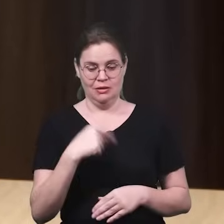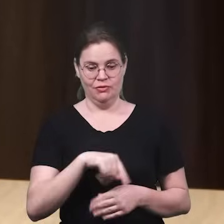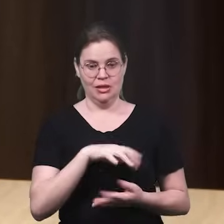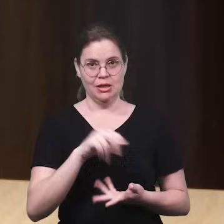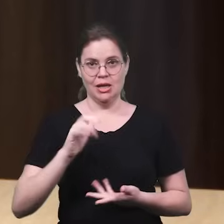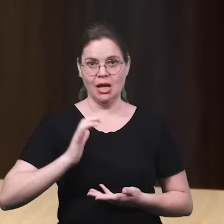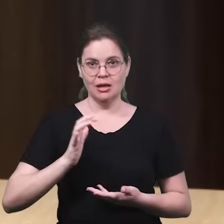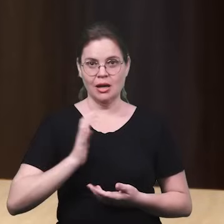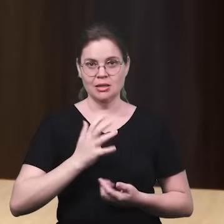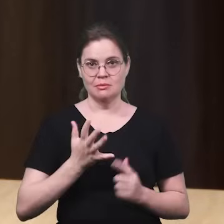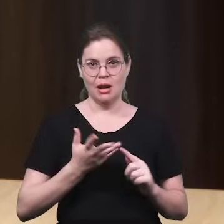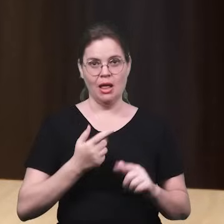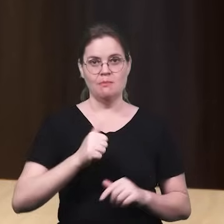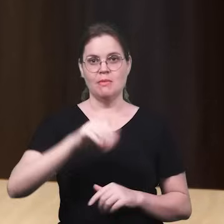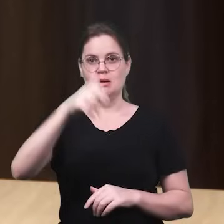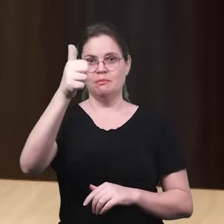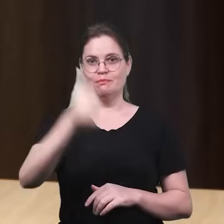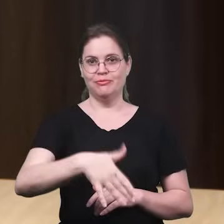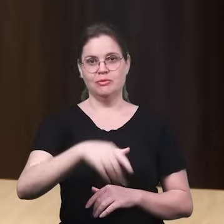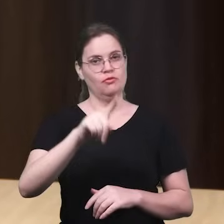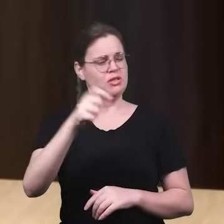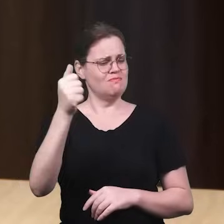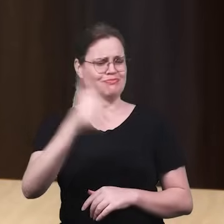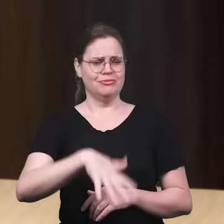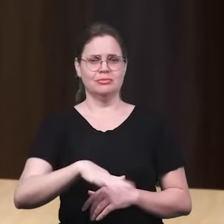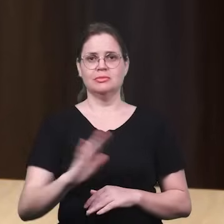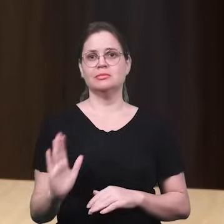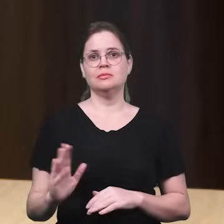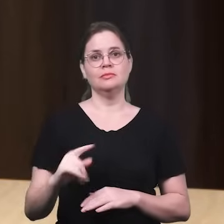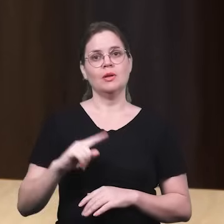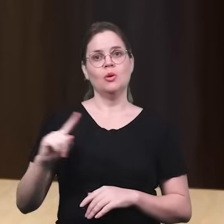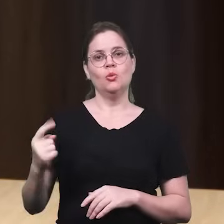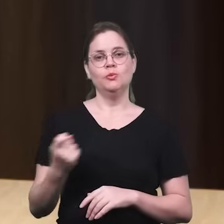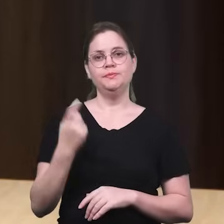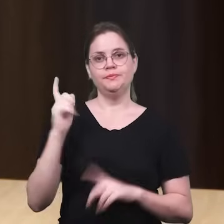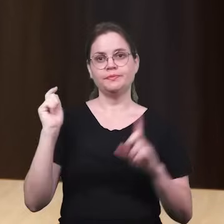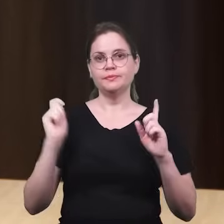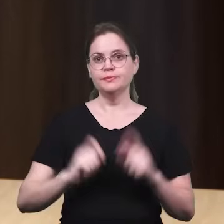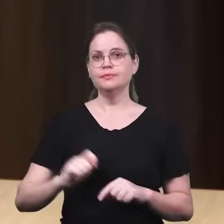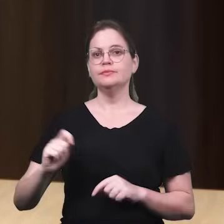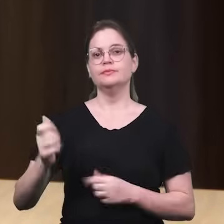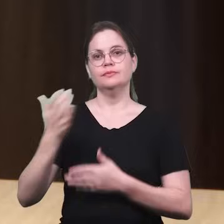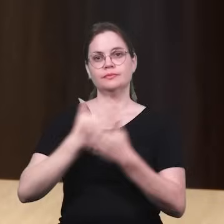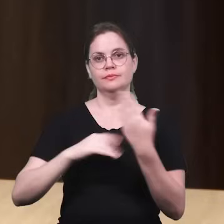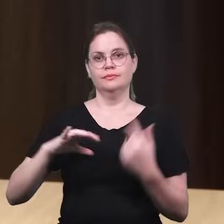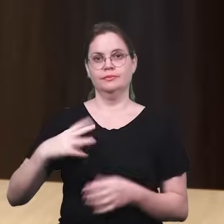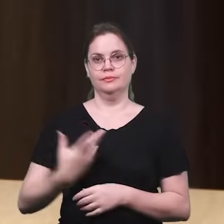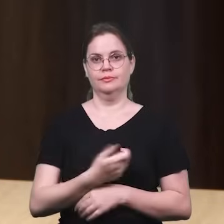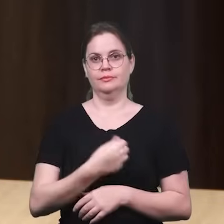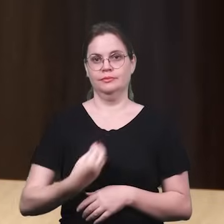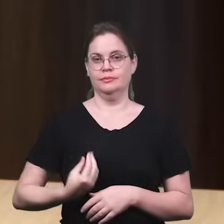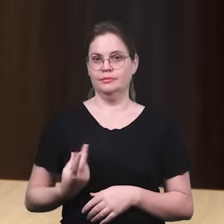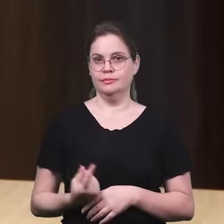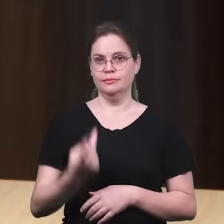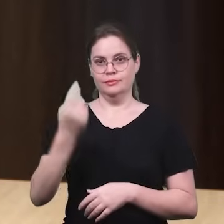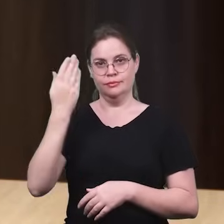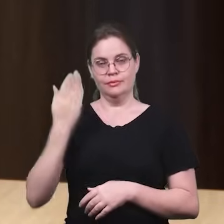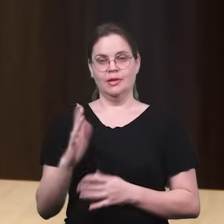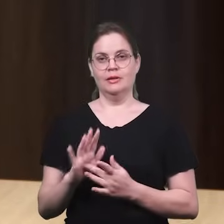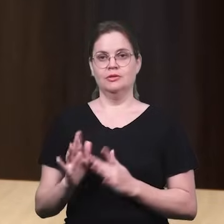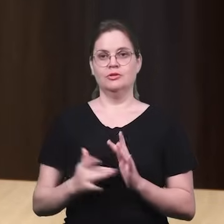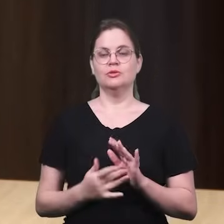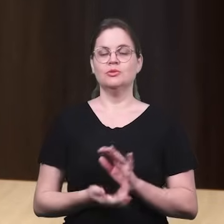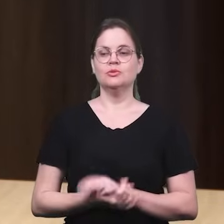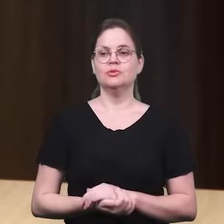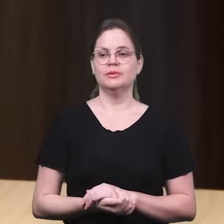Jesus tem palavras de vida eterna. E uma coisa importante que é bom falar aqui, né, pastor Leonardo? Quem